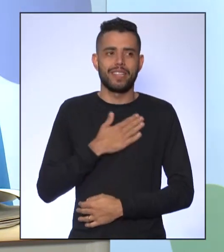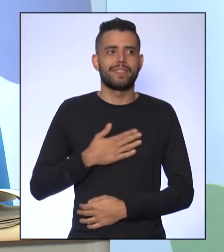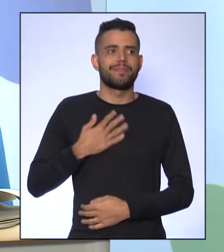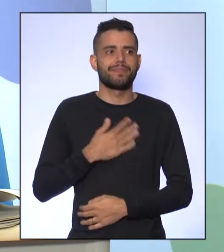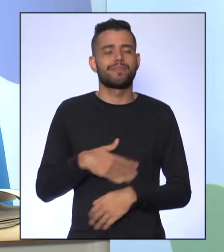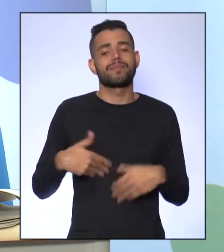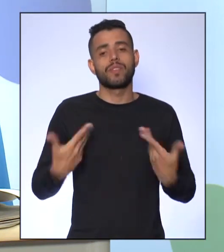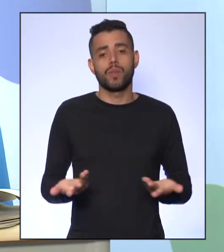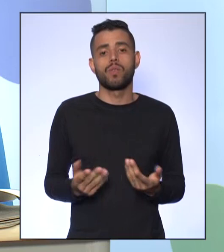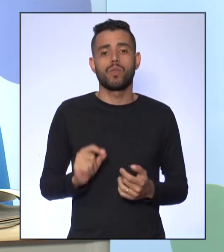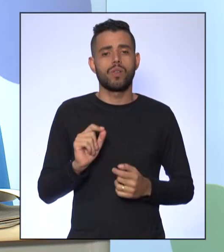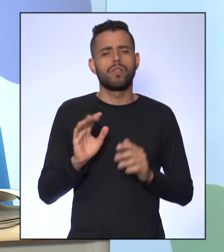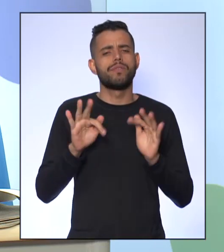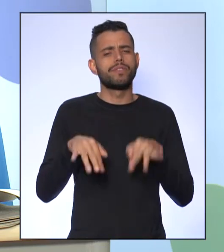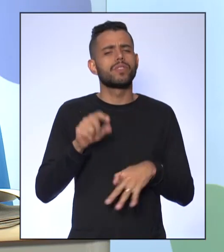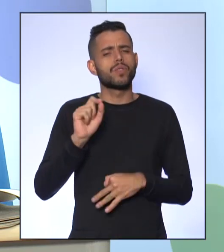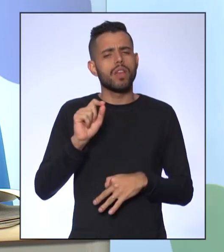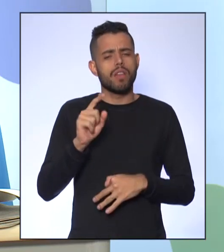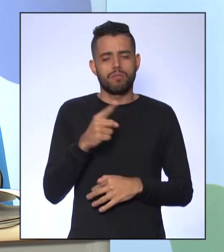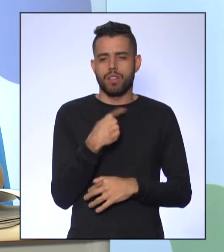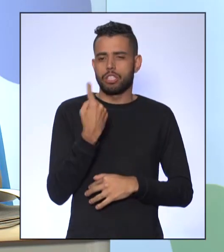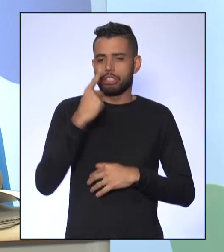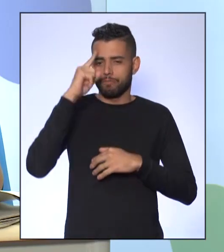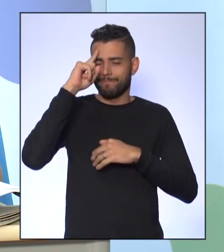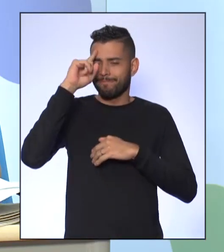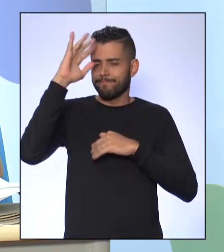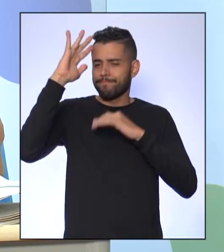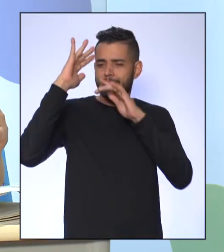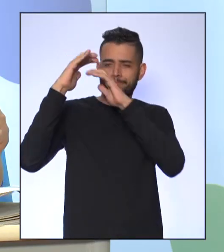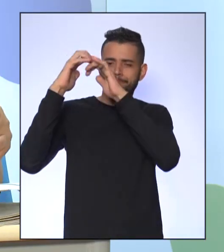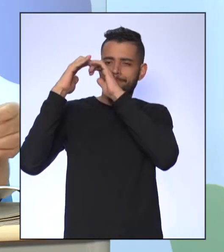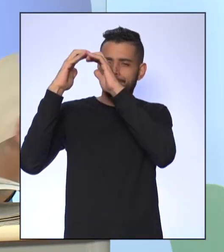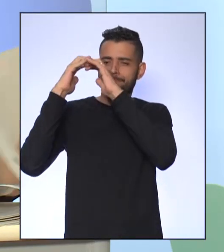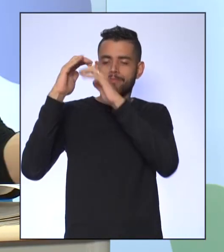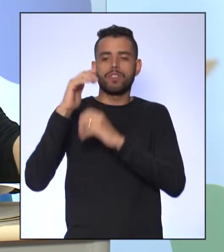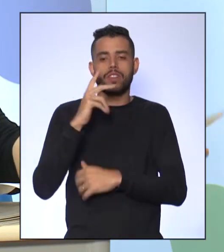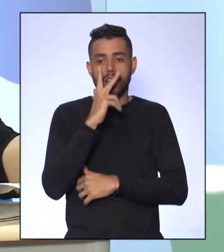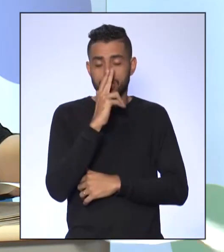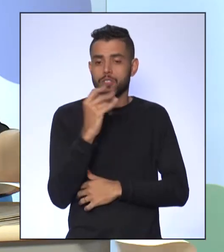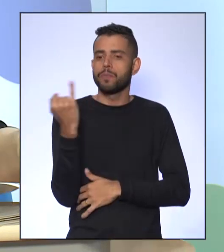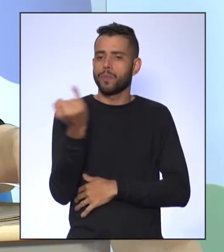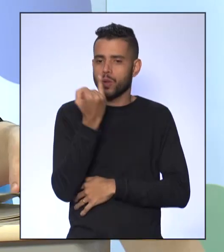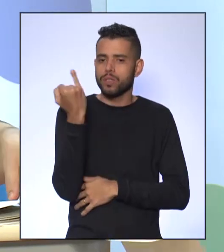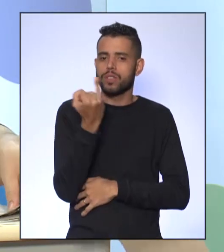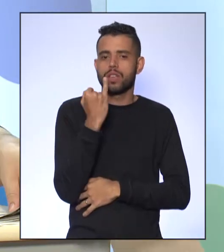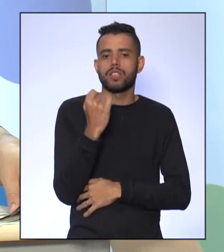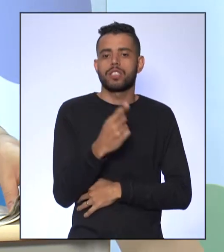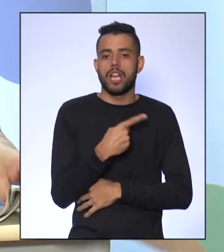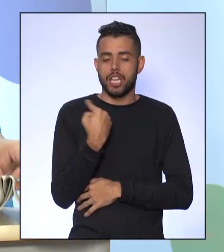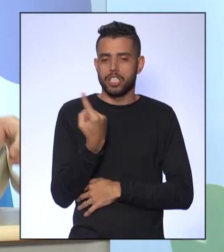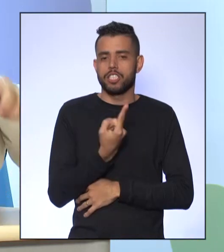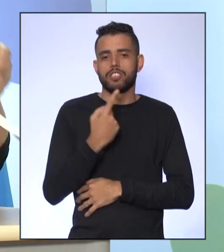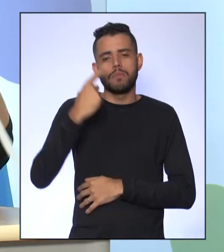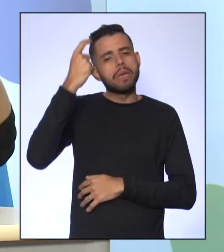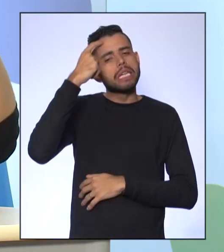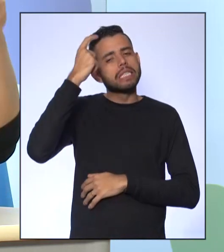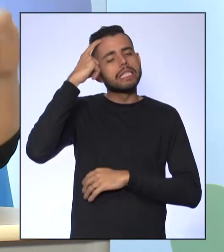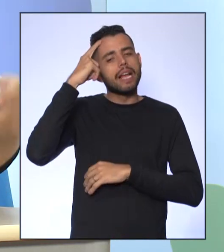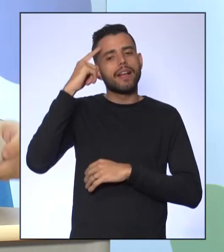E por fim, uma reflexão que eu acho que é importante todos nós fazermos, e aí a gente